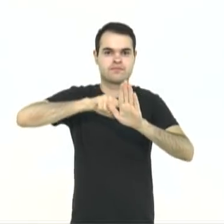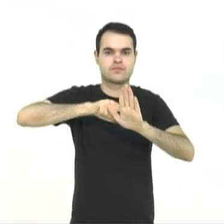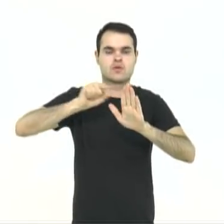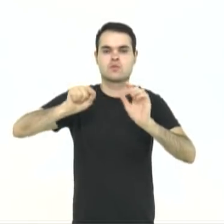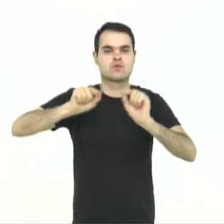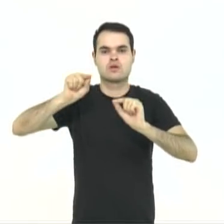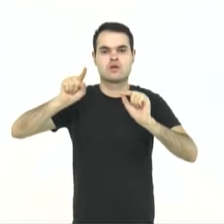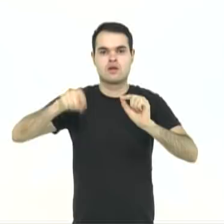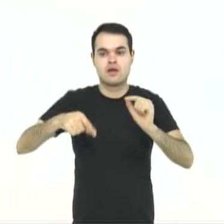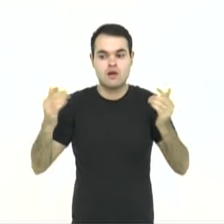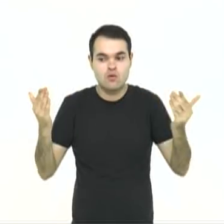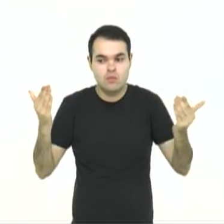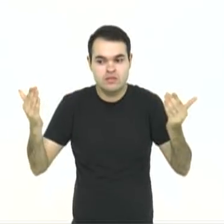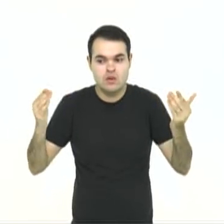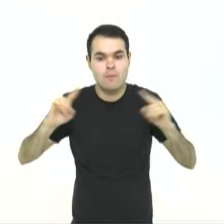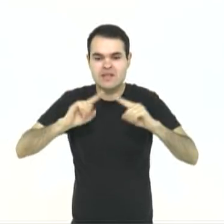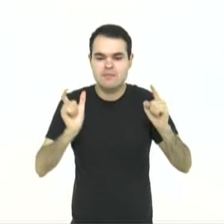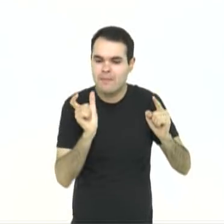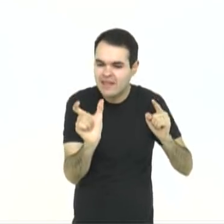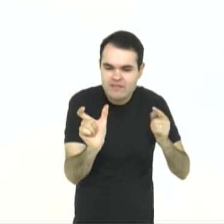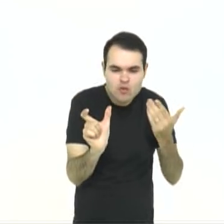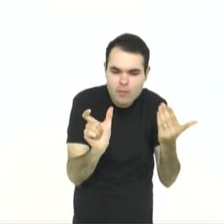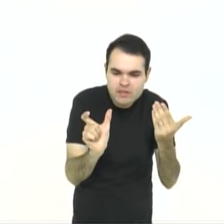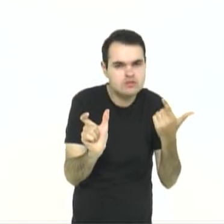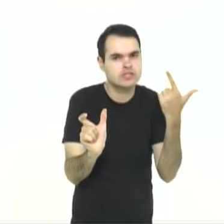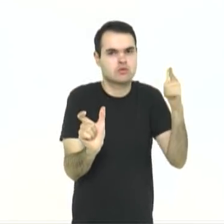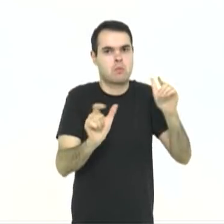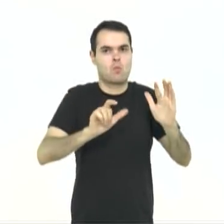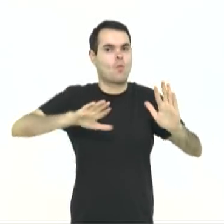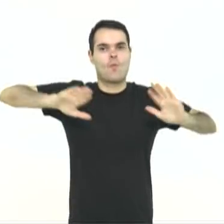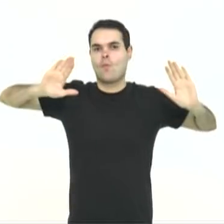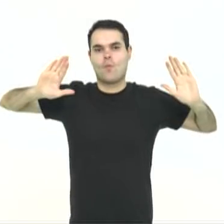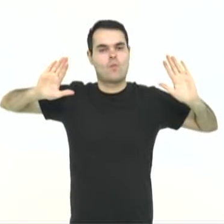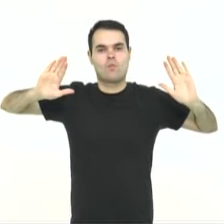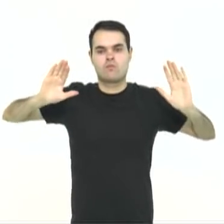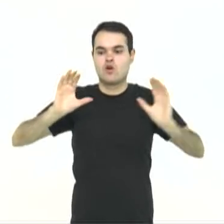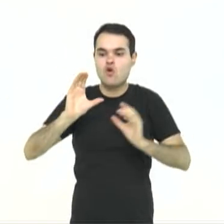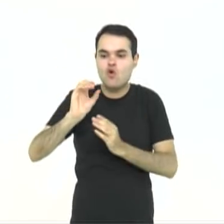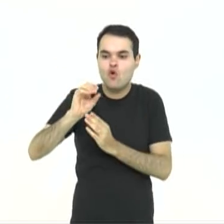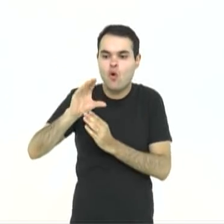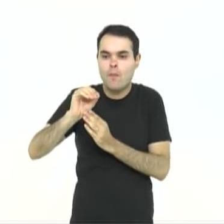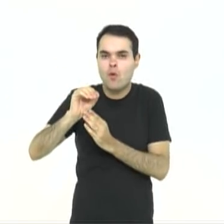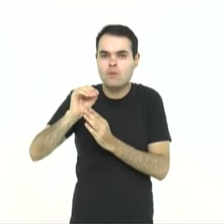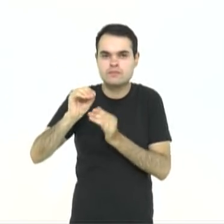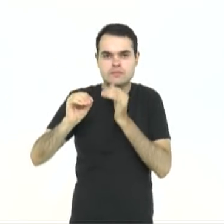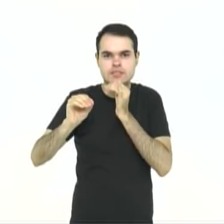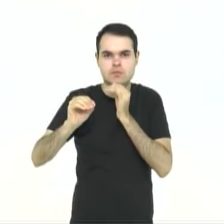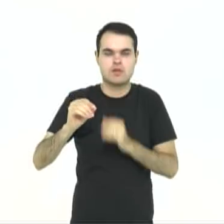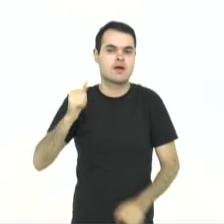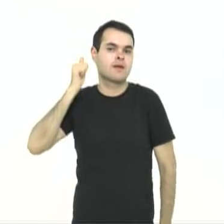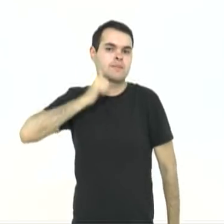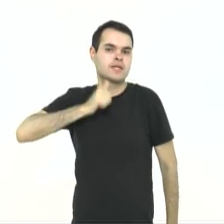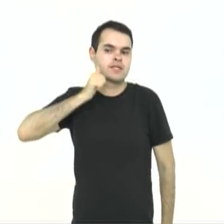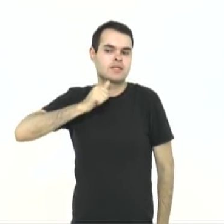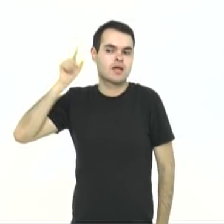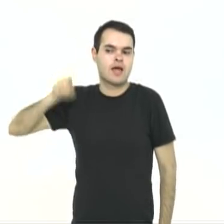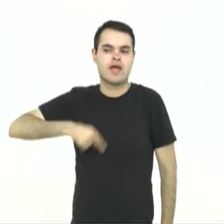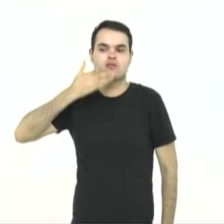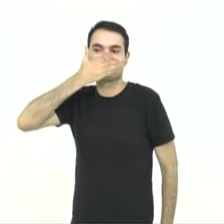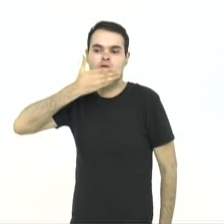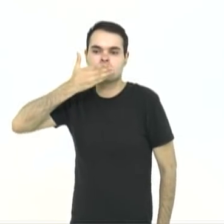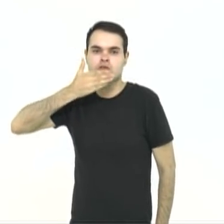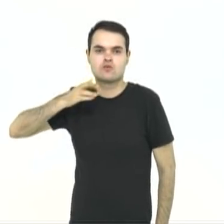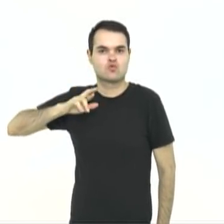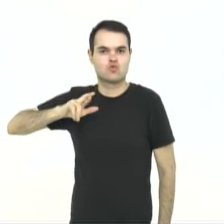uma comparação sem o termo comparativo, eu não uso como, né, para estabelecer. Exemplo, a menina é um doce, eu não digo que